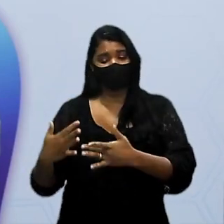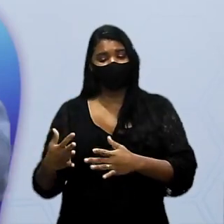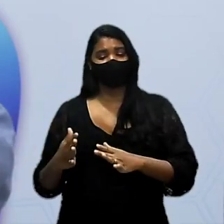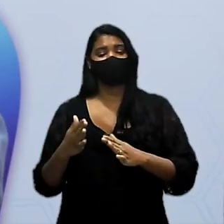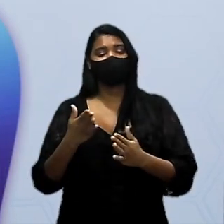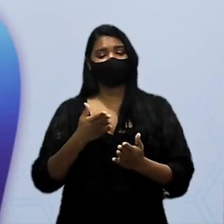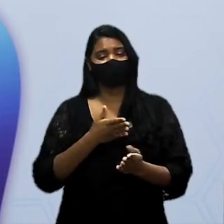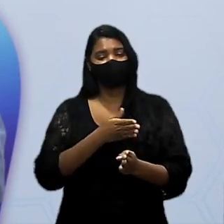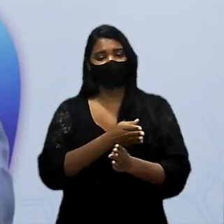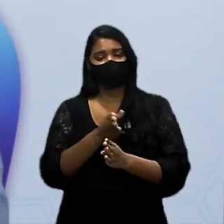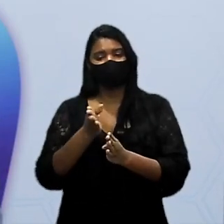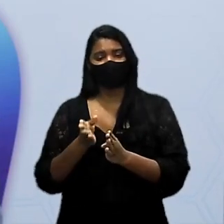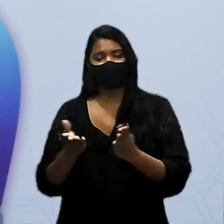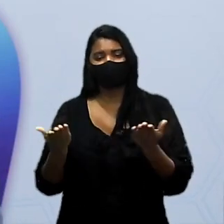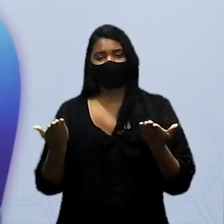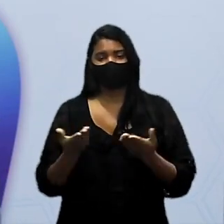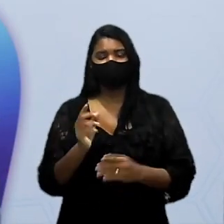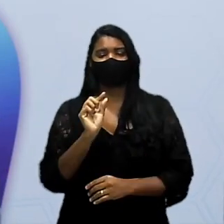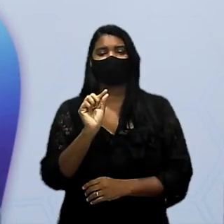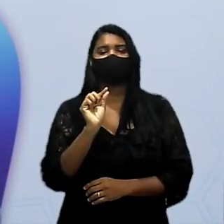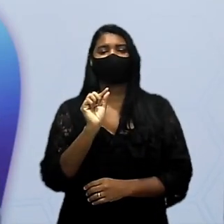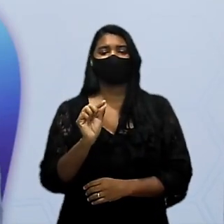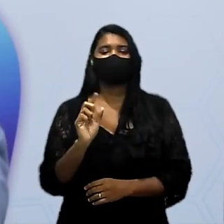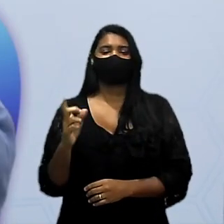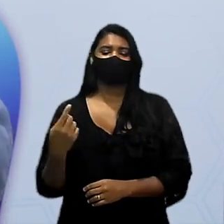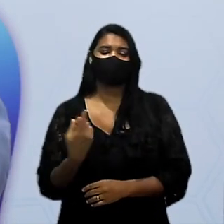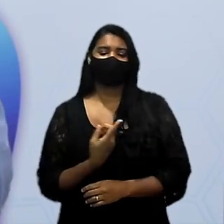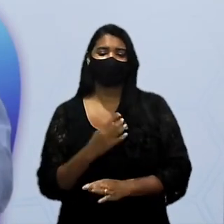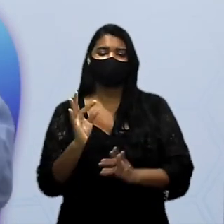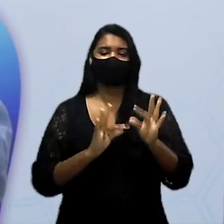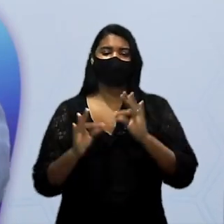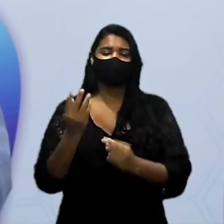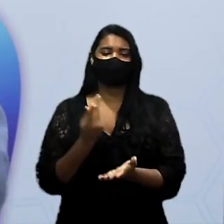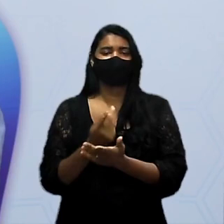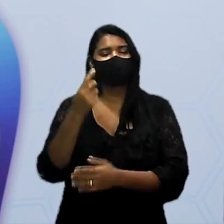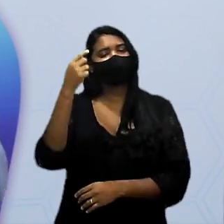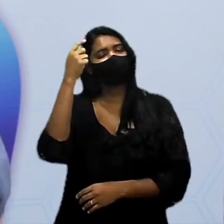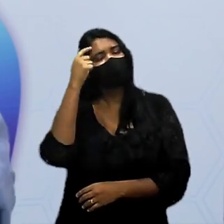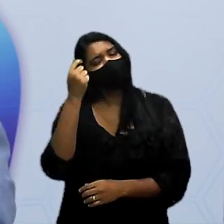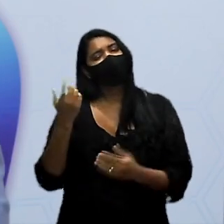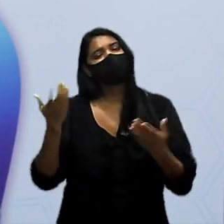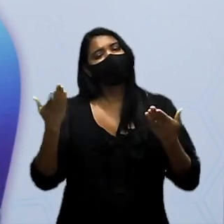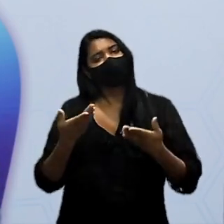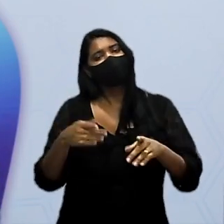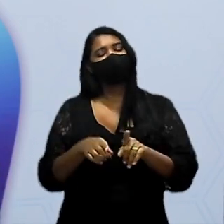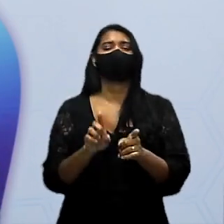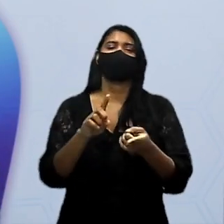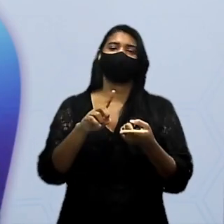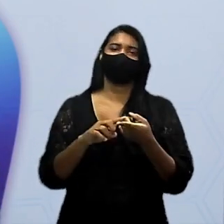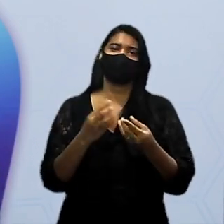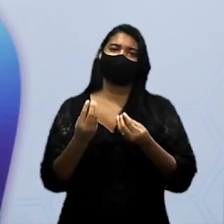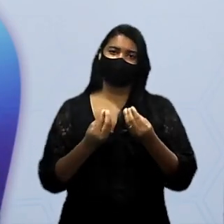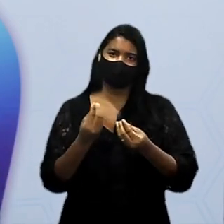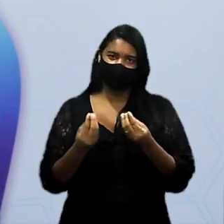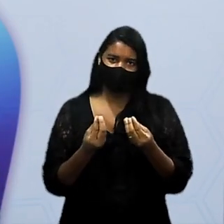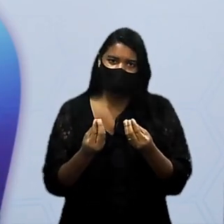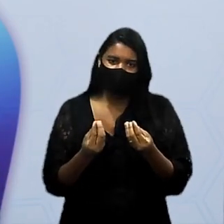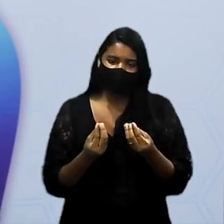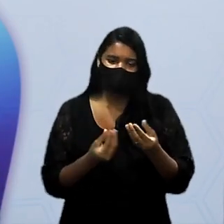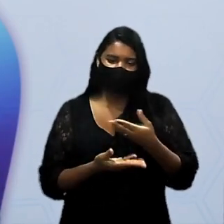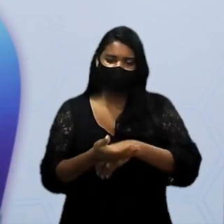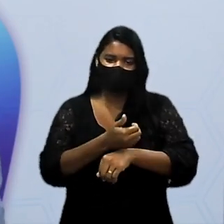um direcionamento àquela nossa forma de agir, de pensar e, claro, também a nossa forma de